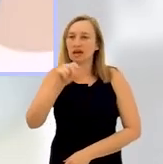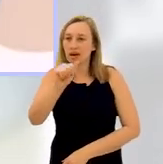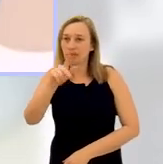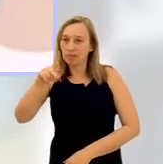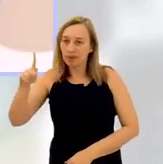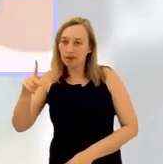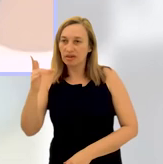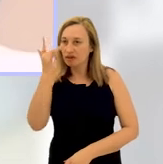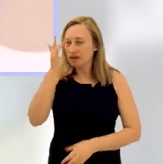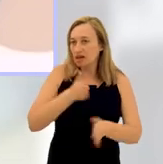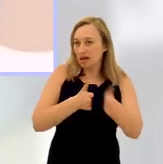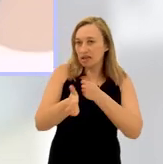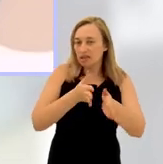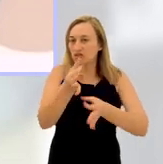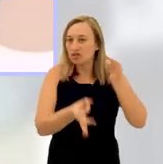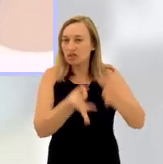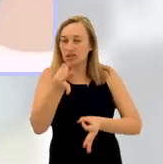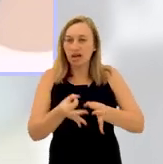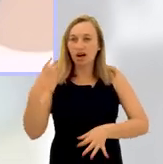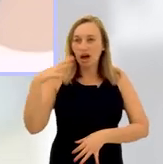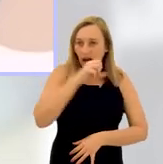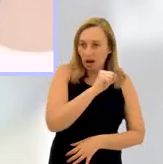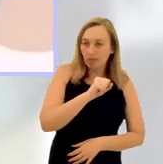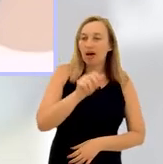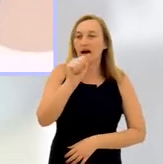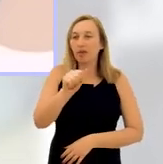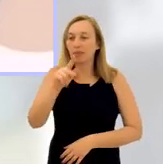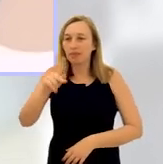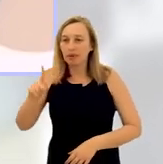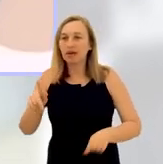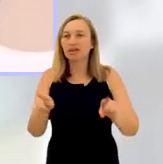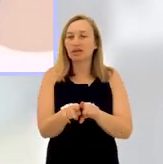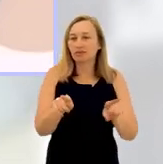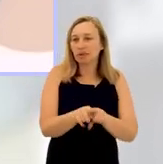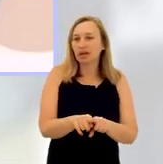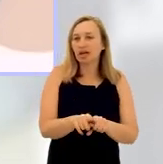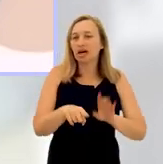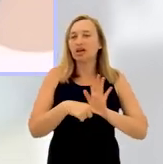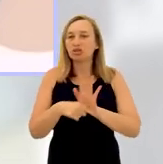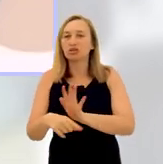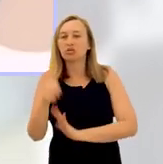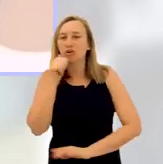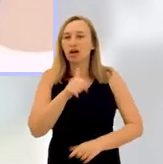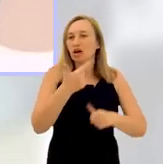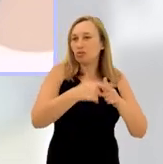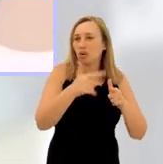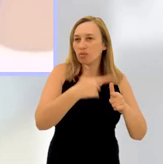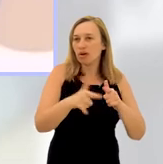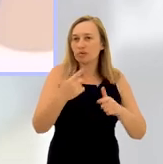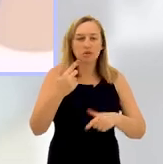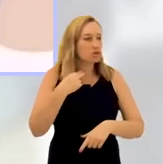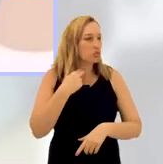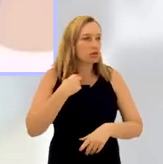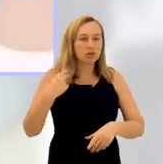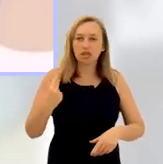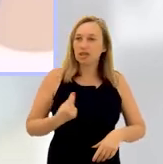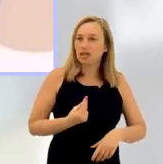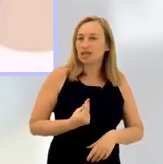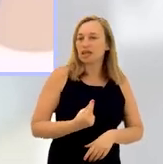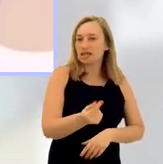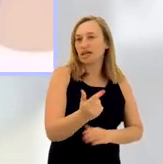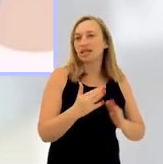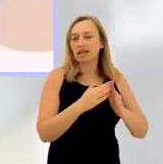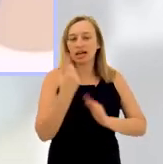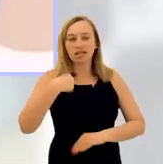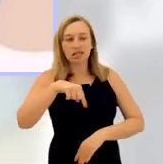encaminhar ao judiciário. Então, um detalhe importante é o aplicativo ele é acessível também, além de mulheres com problema de locomoção, de não poder se